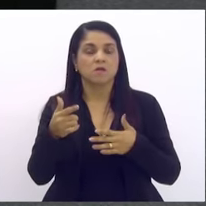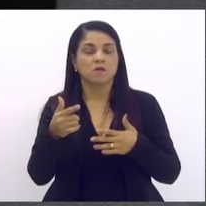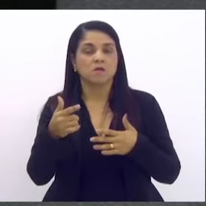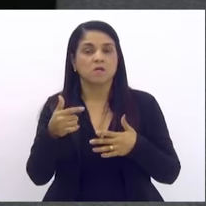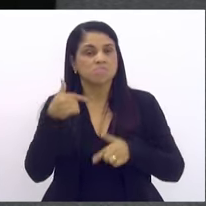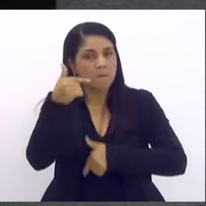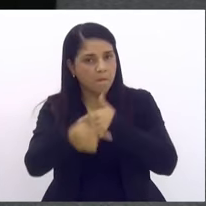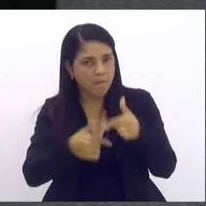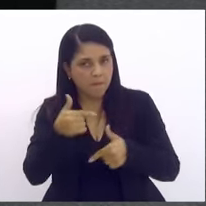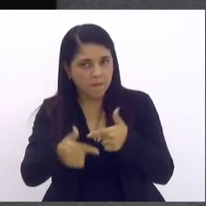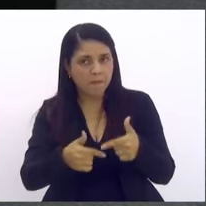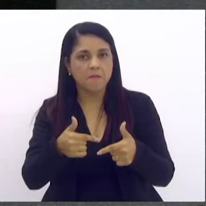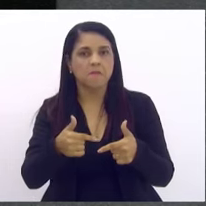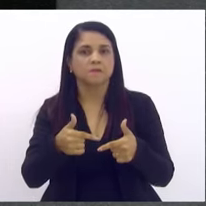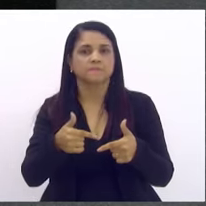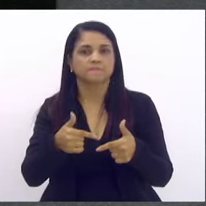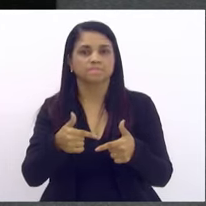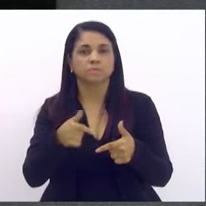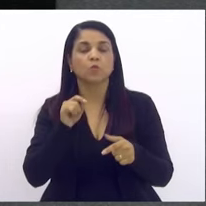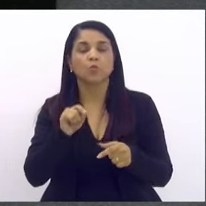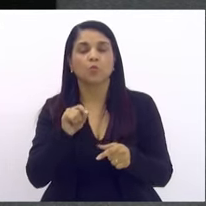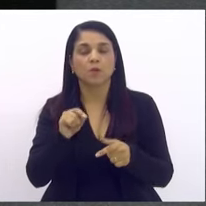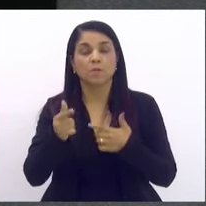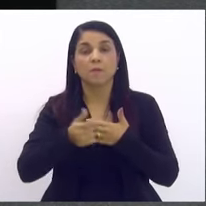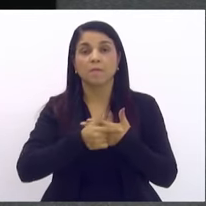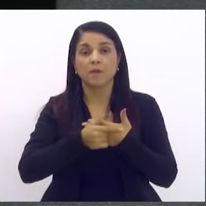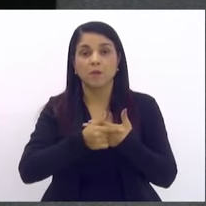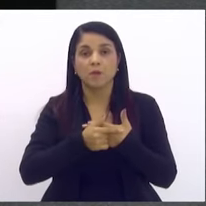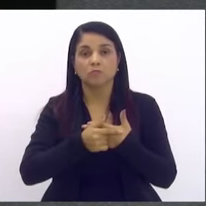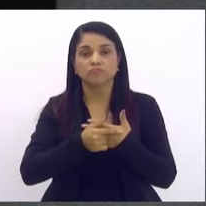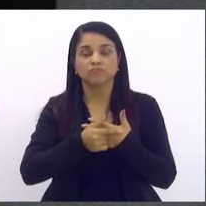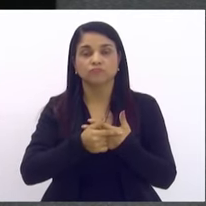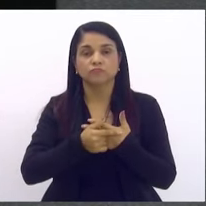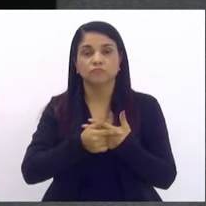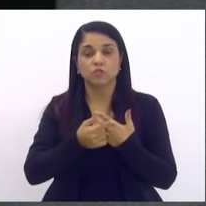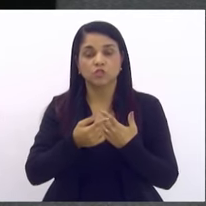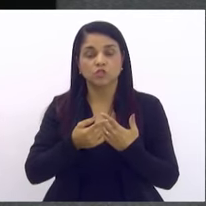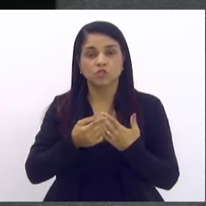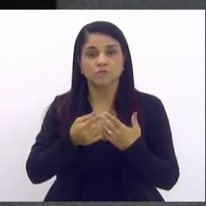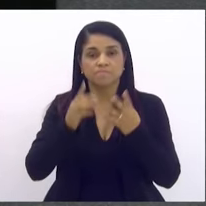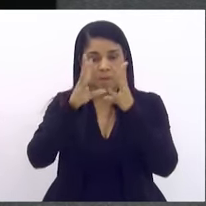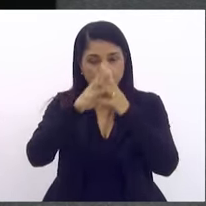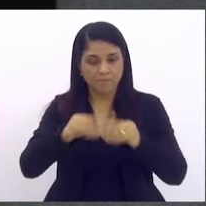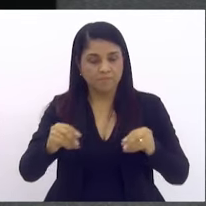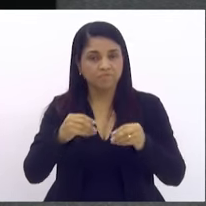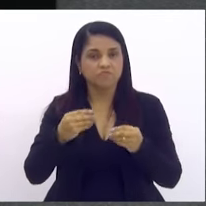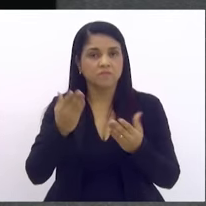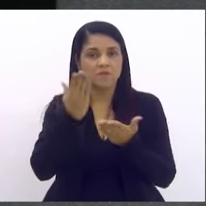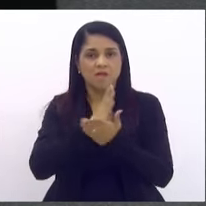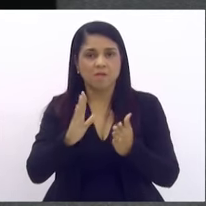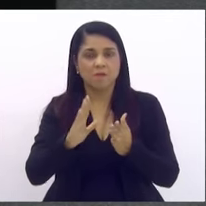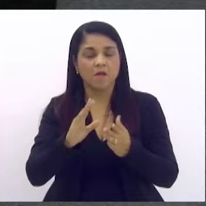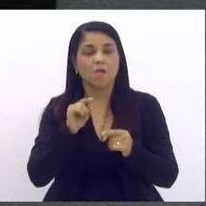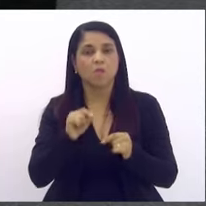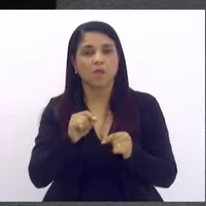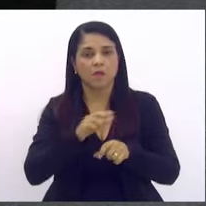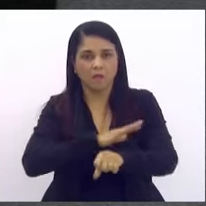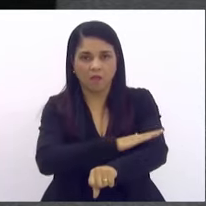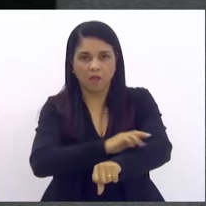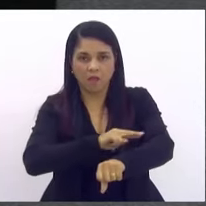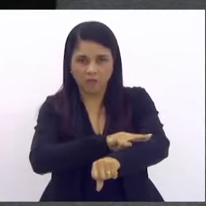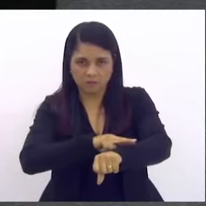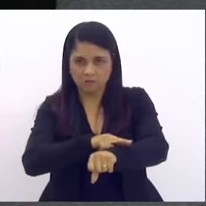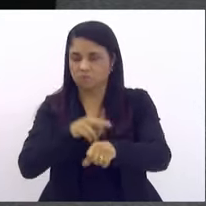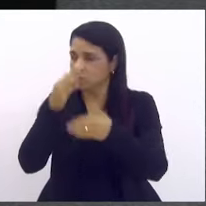de é que é o de extirpar de combater esse câncer que existe na sociedade brasileira chamada racismo